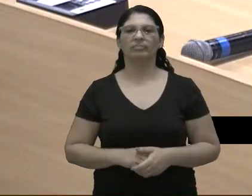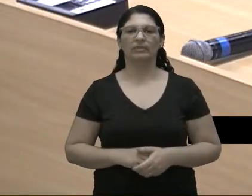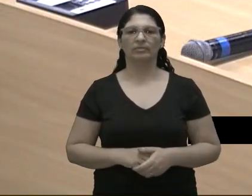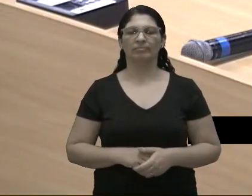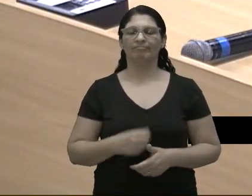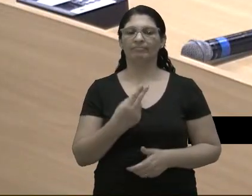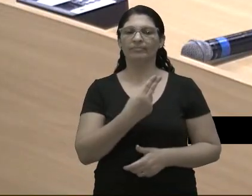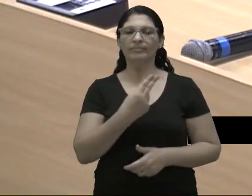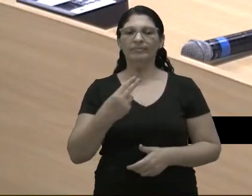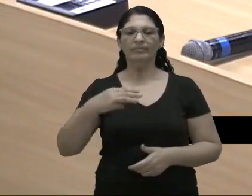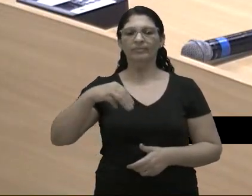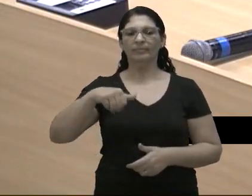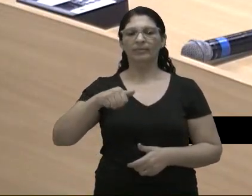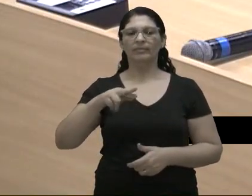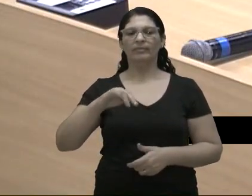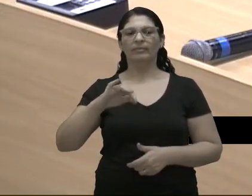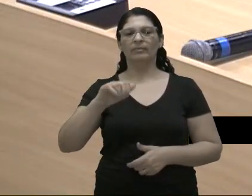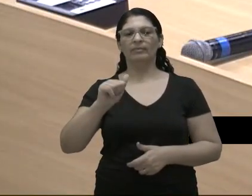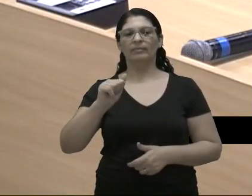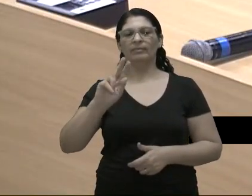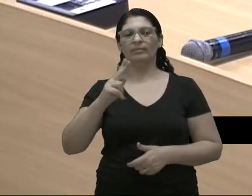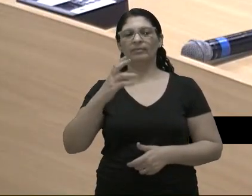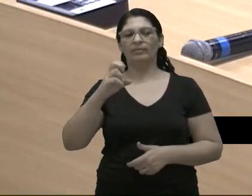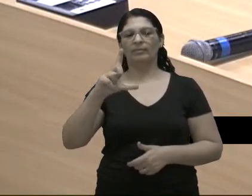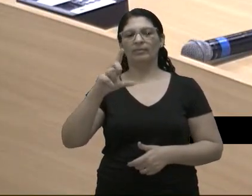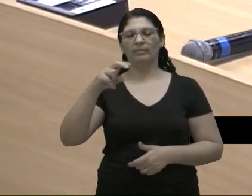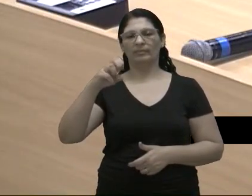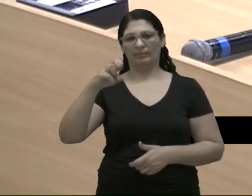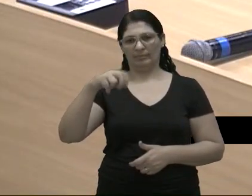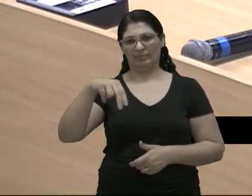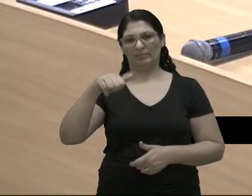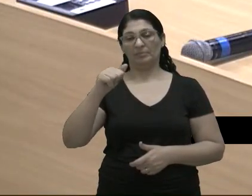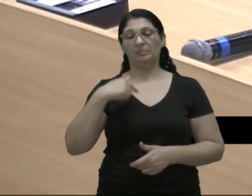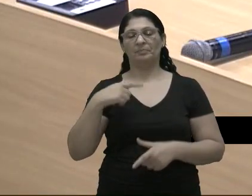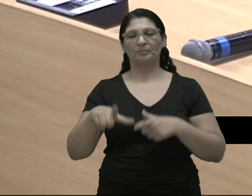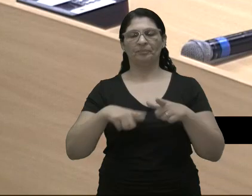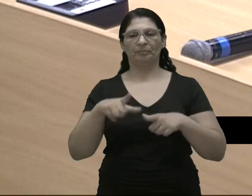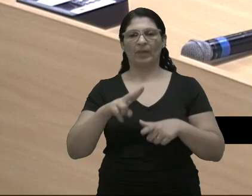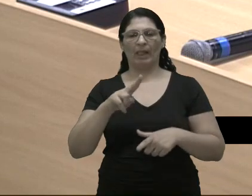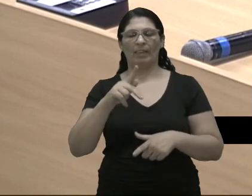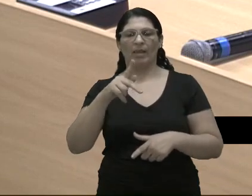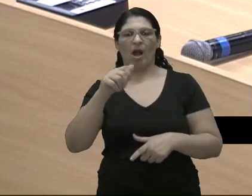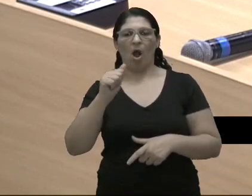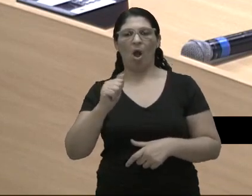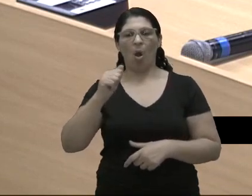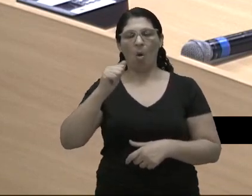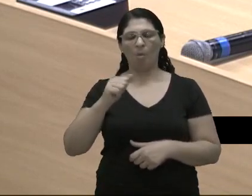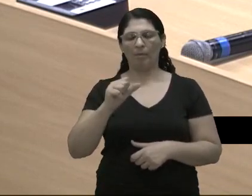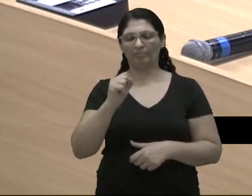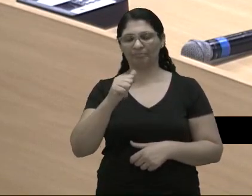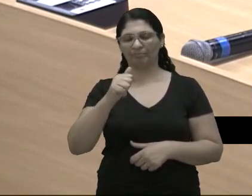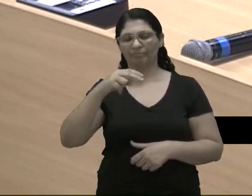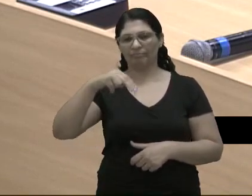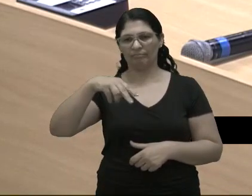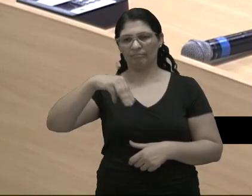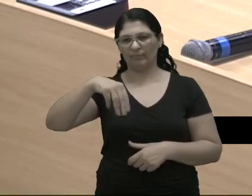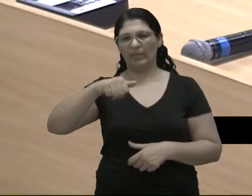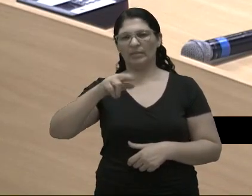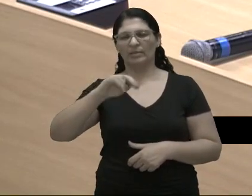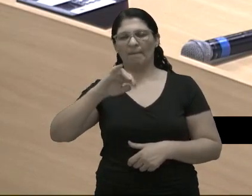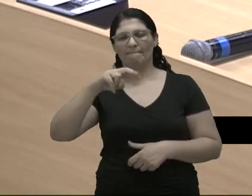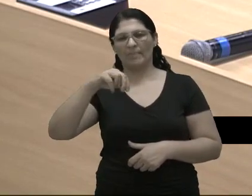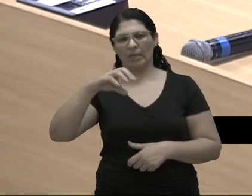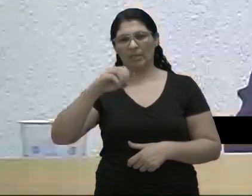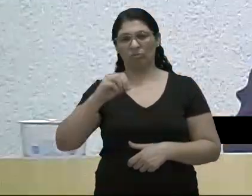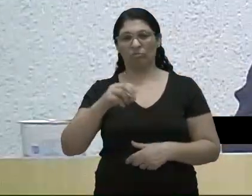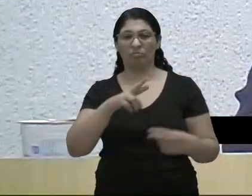Meu nome é Maria Helena Quintanilha de Almeida Moraes. Trabalho na UPA São Marino como responsável técnica da enfermagem. Da enfermagem, ok.